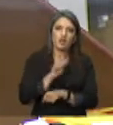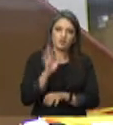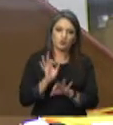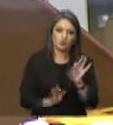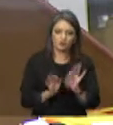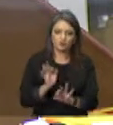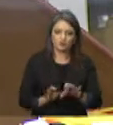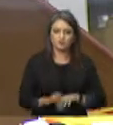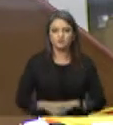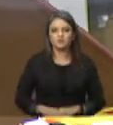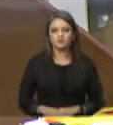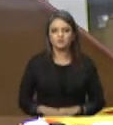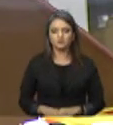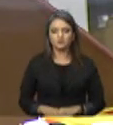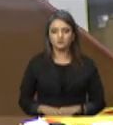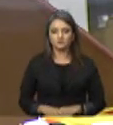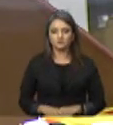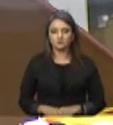jurisdicional